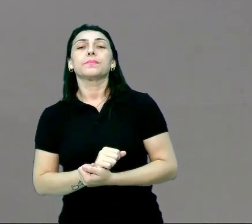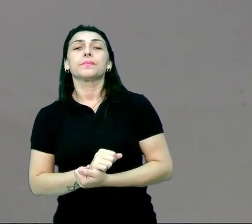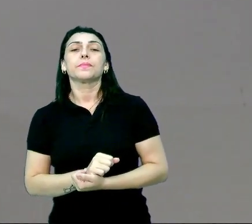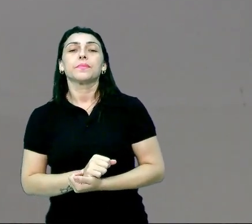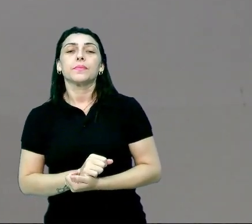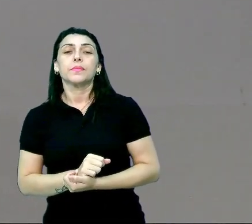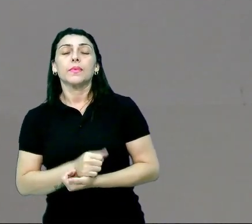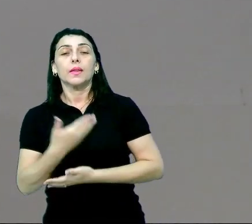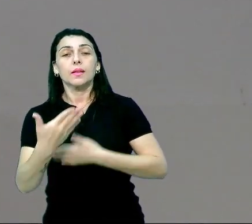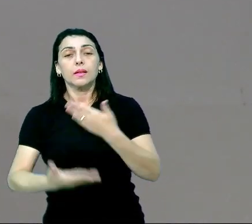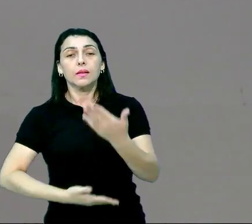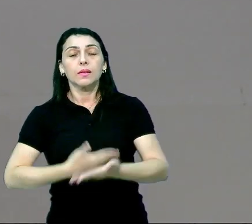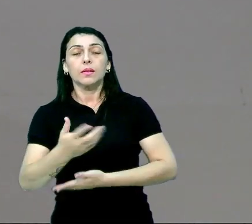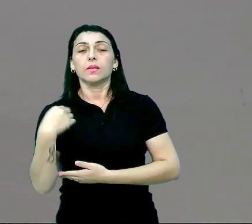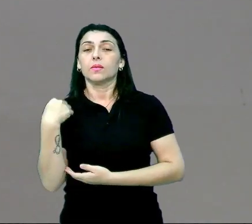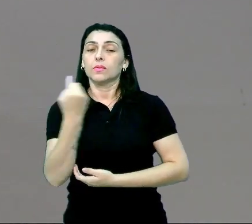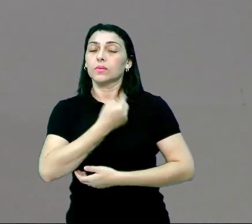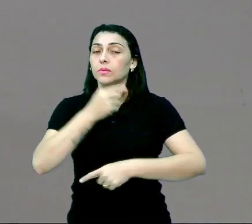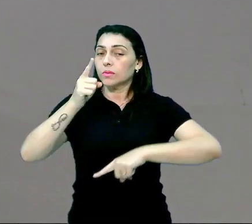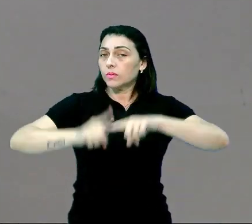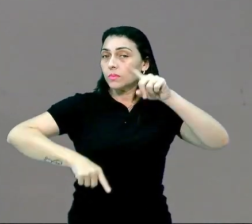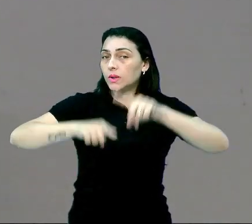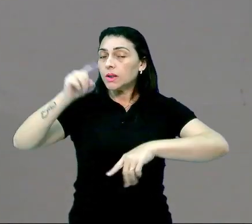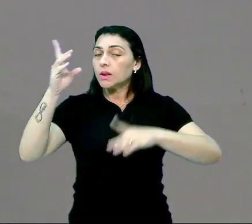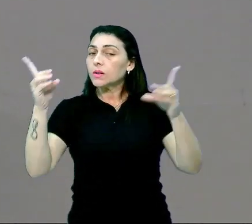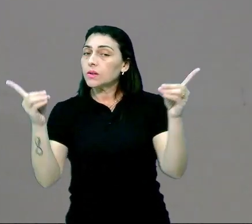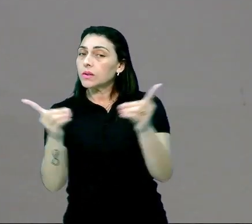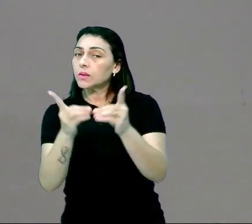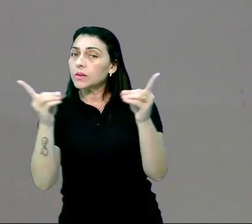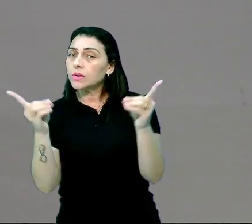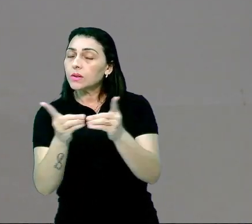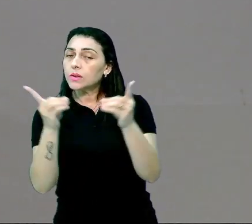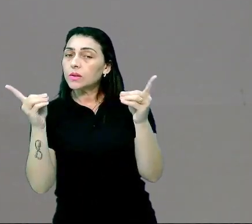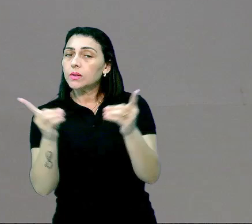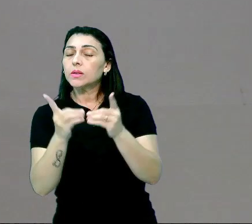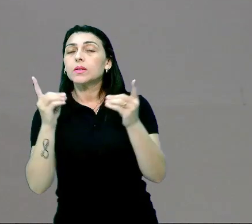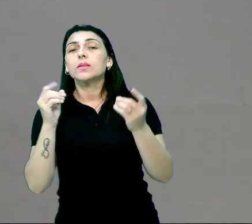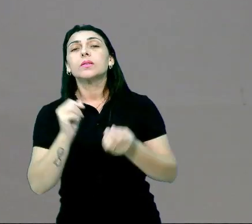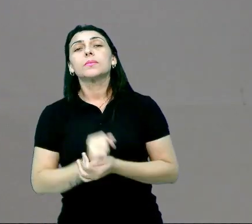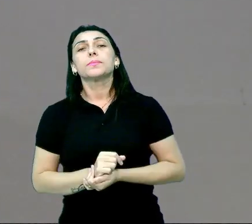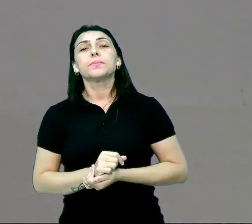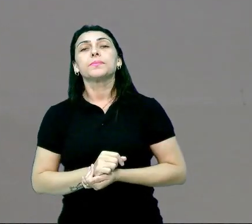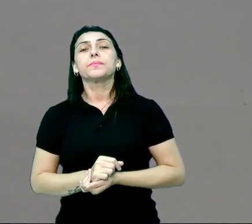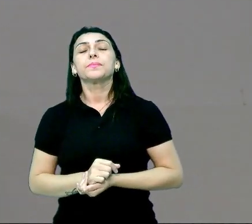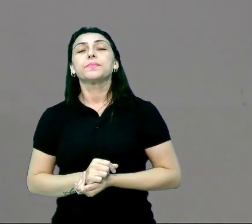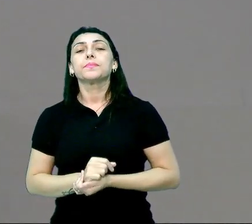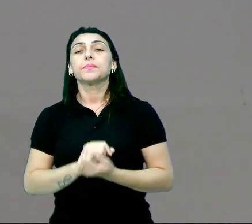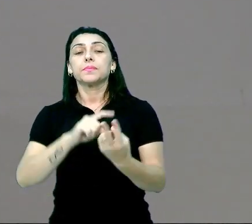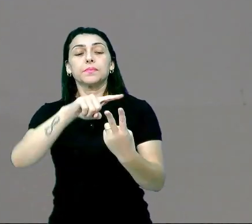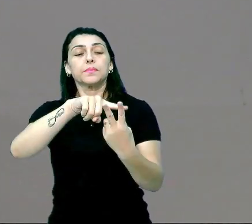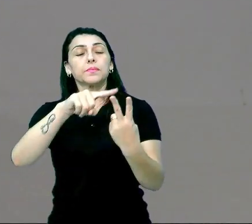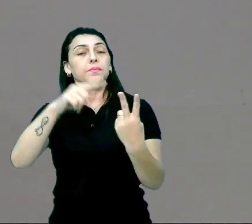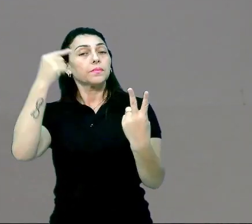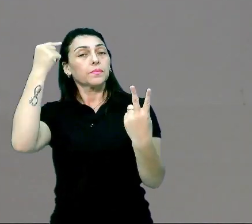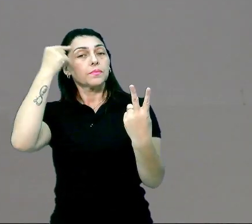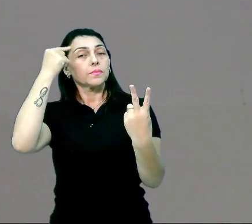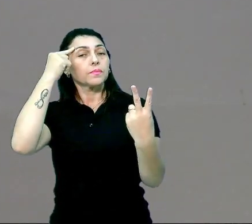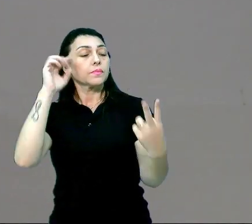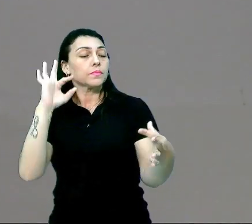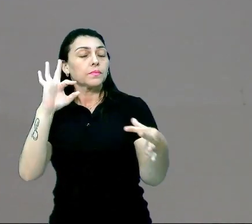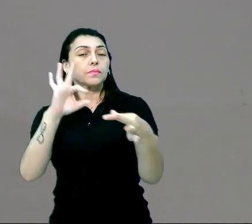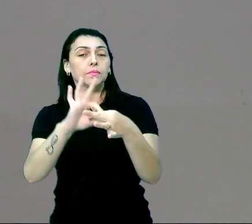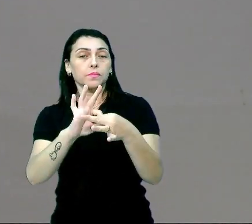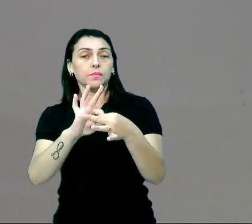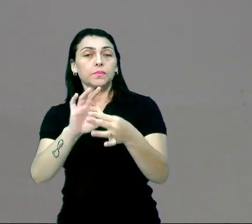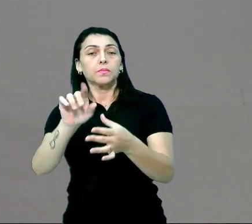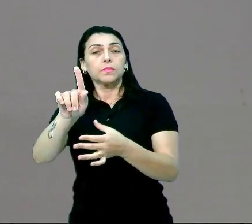que está mais relacionado ao nosso material didático e que nós vamos trabalhar aqui, são dois pensamentos ligados